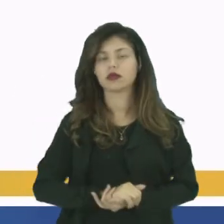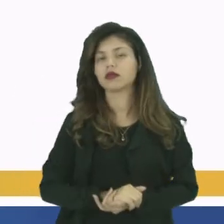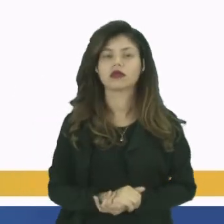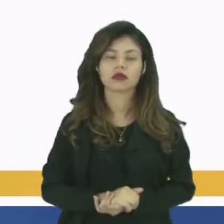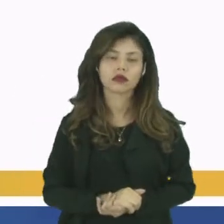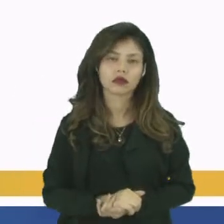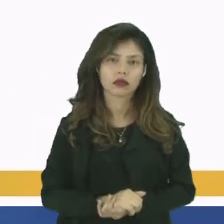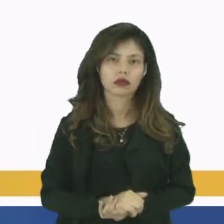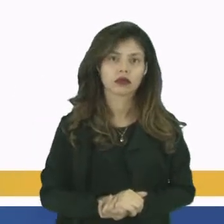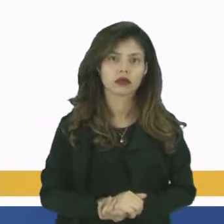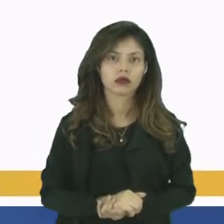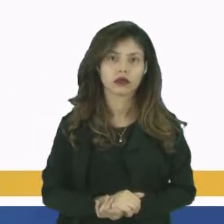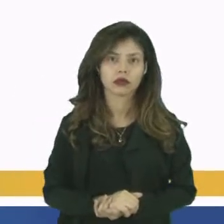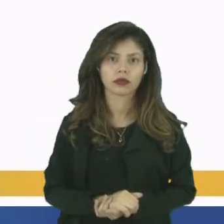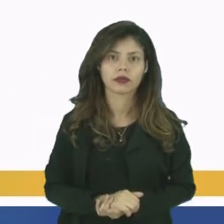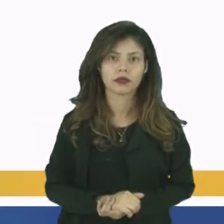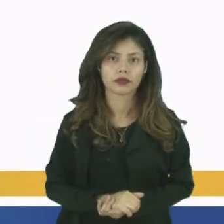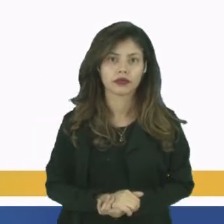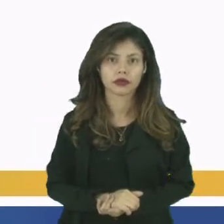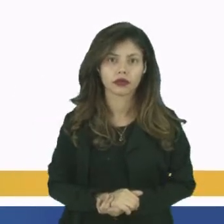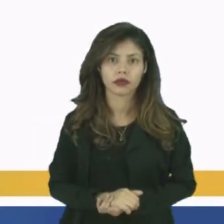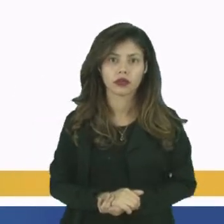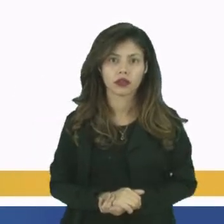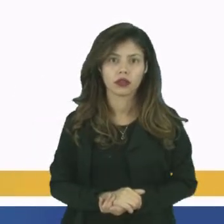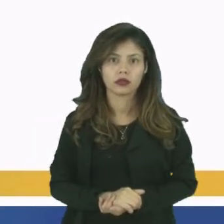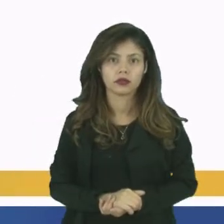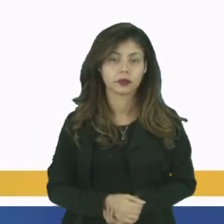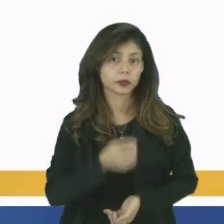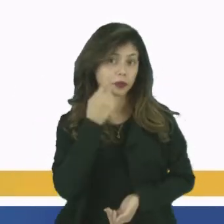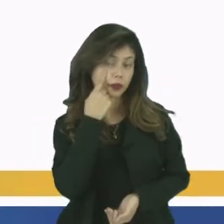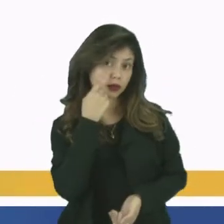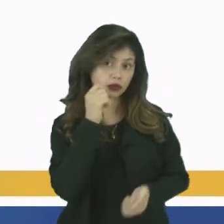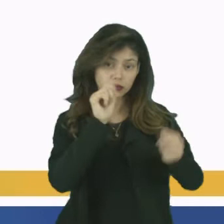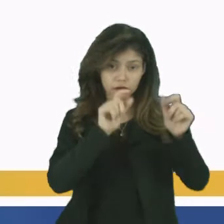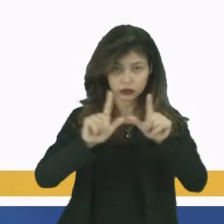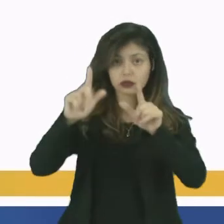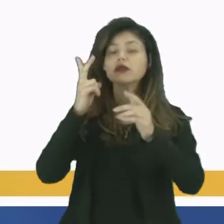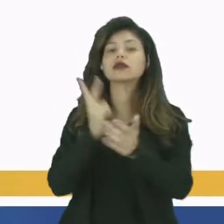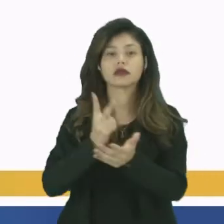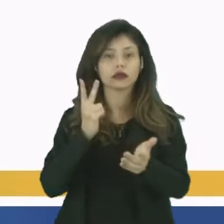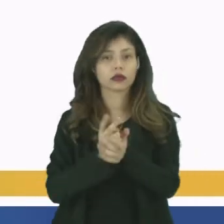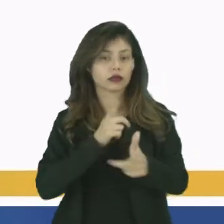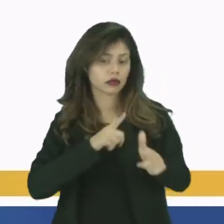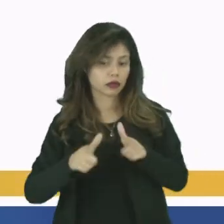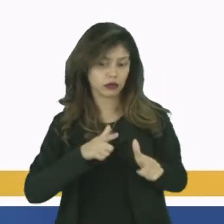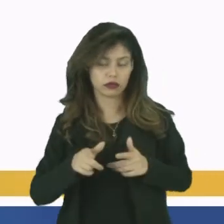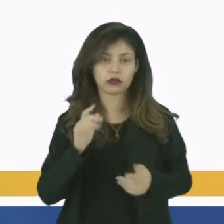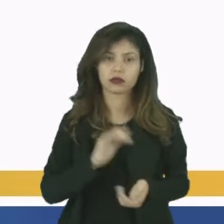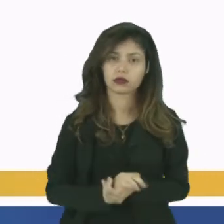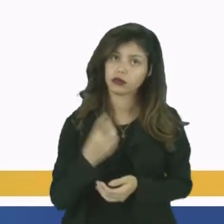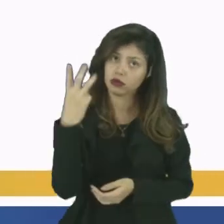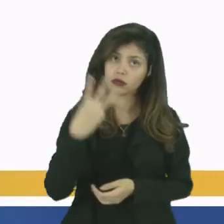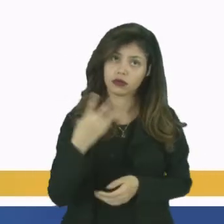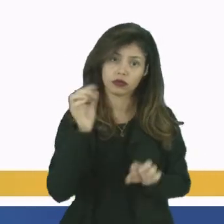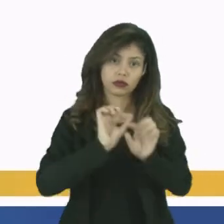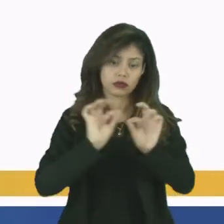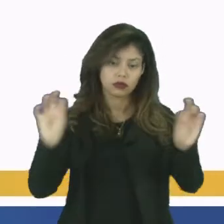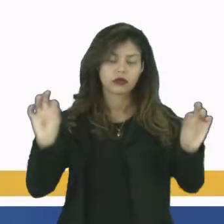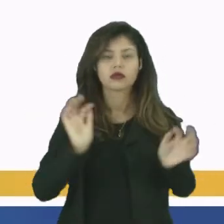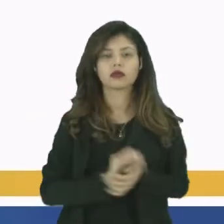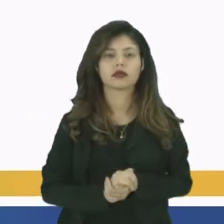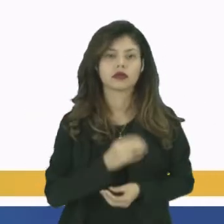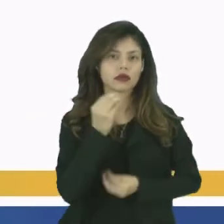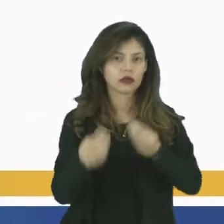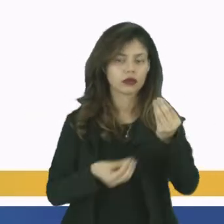vezes o cofator do A34. Então, observe que nós estamos sempre trabalhando aí na terceira linha.